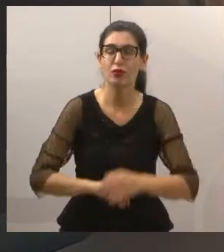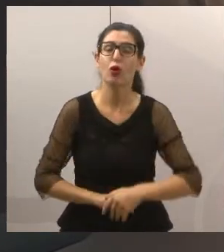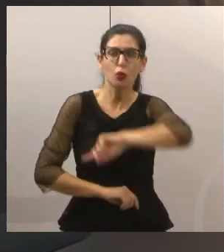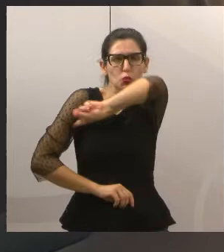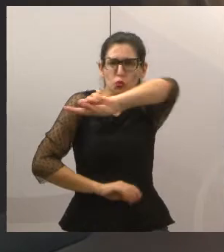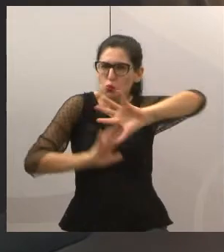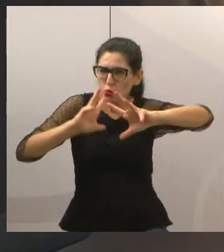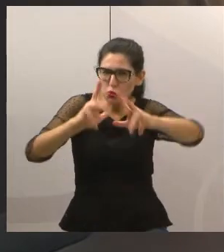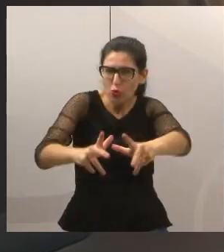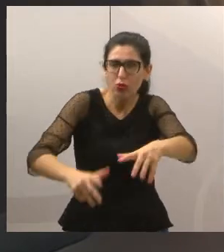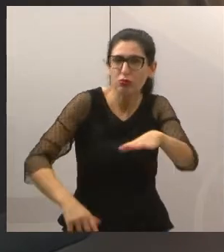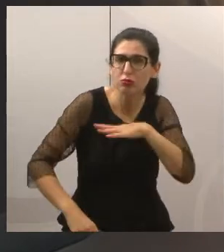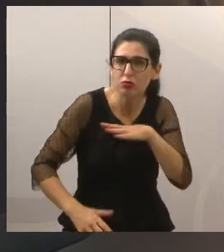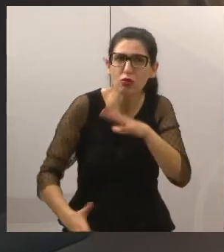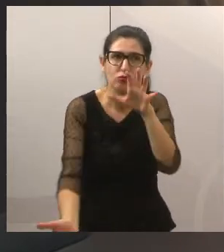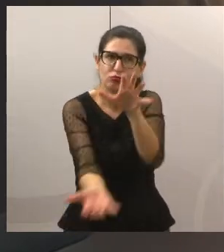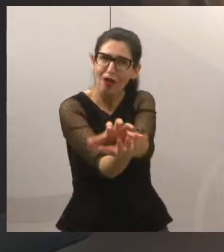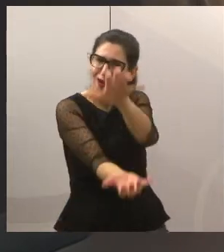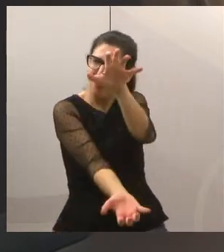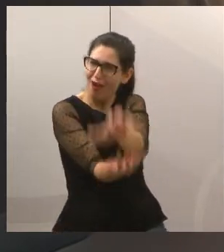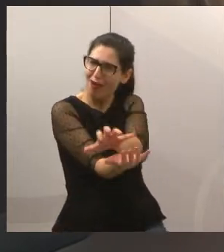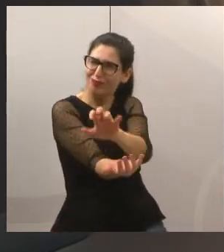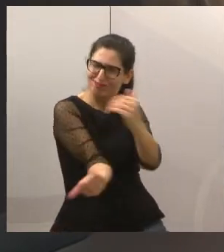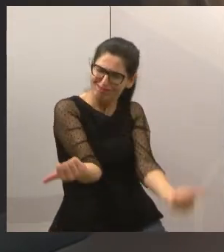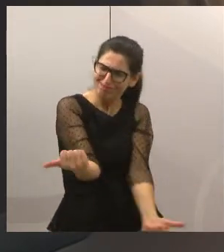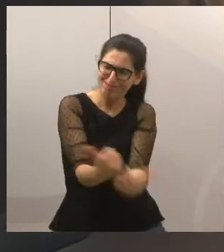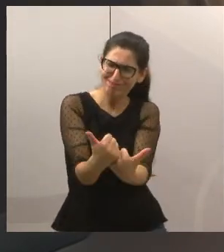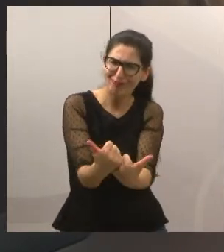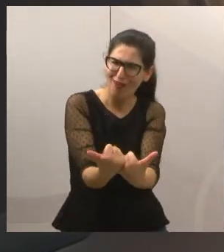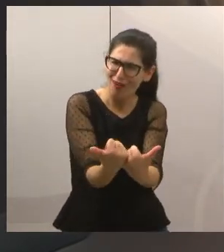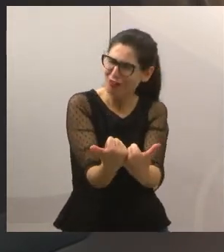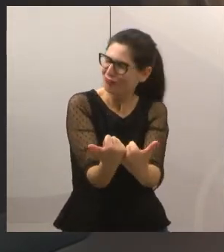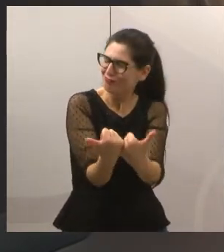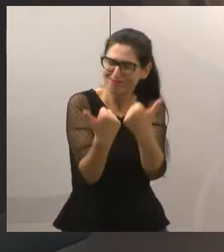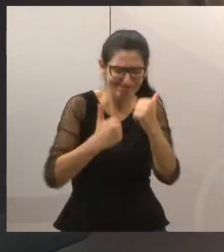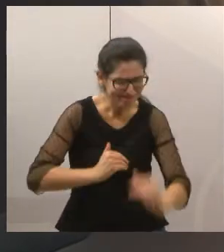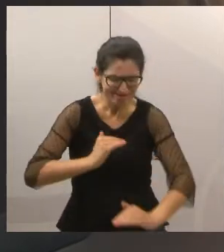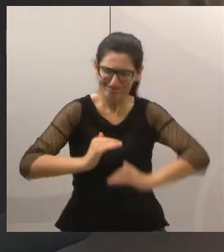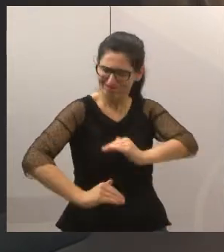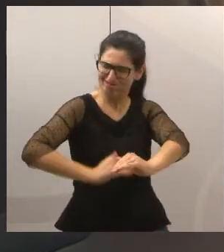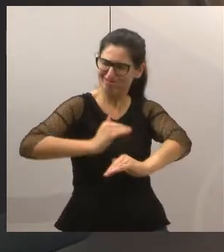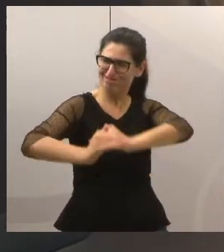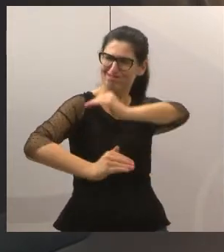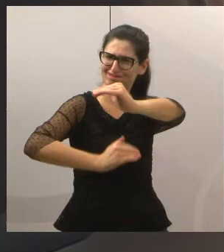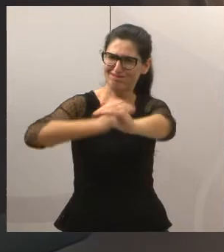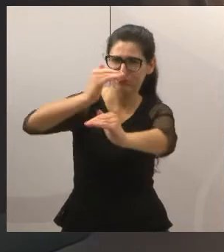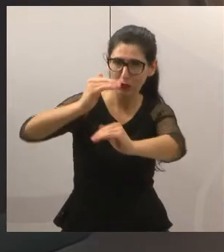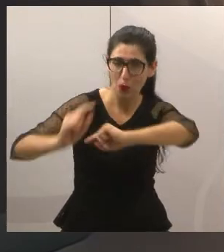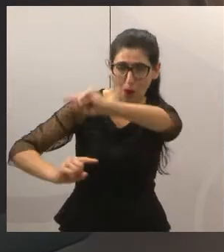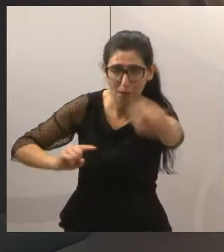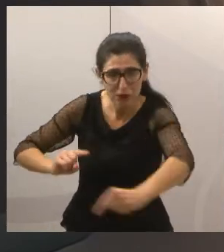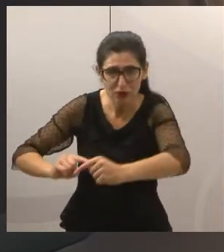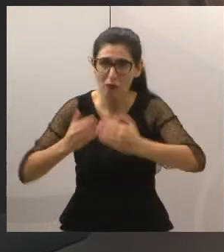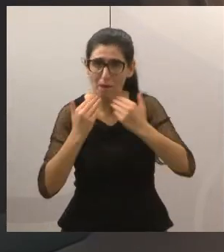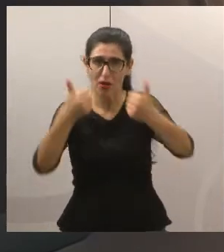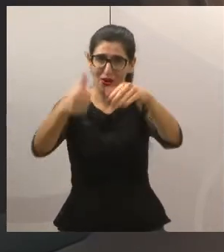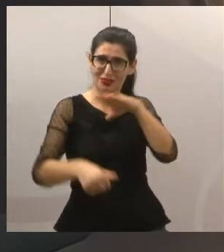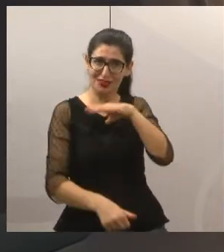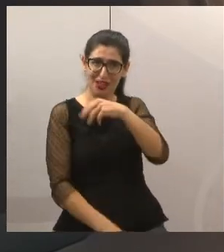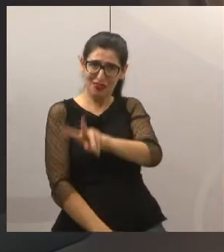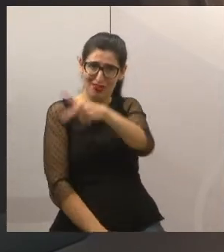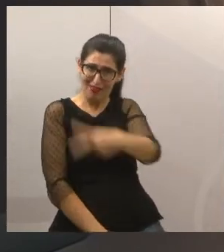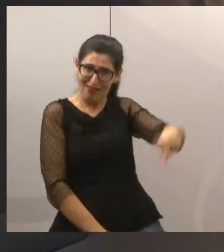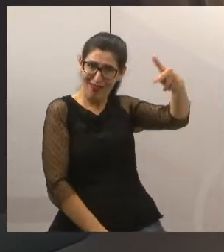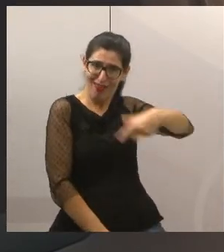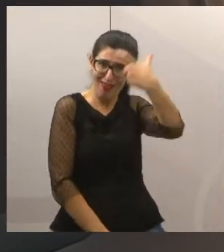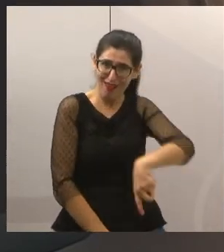Jacareí vai ficar agradecido, e nós estamos aqui para fazer uma melhor cidade do Vale do Paraíba. Quem fala nesse momento é